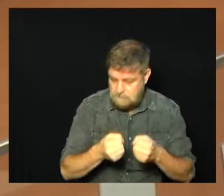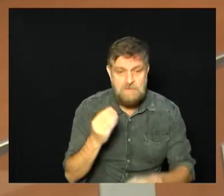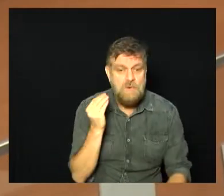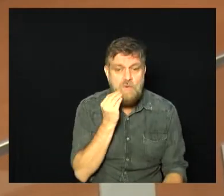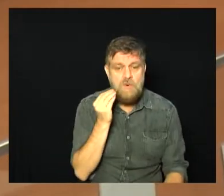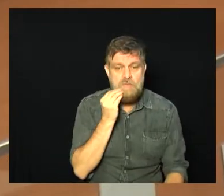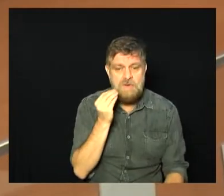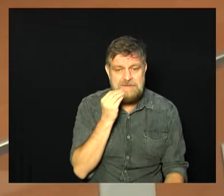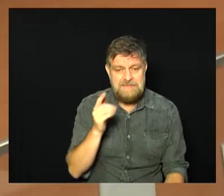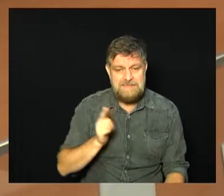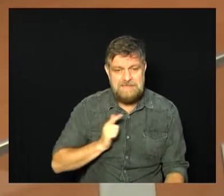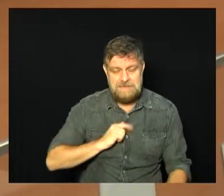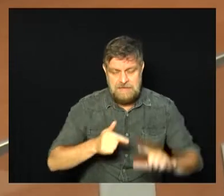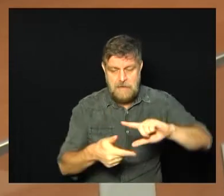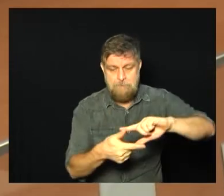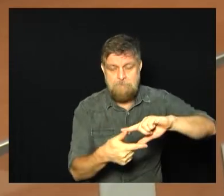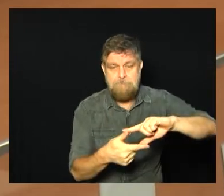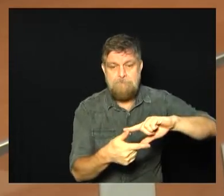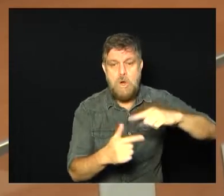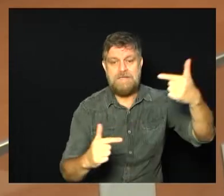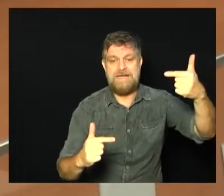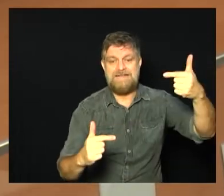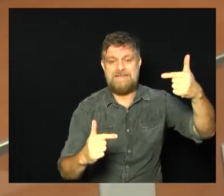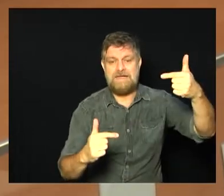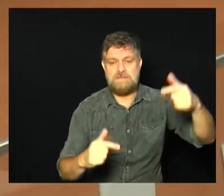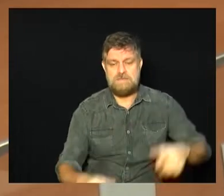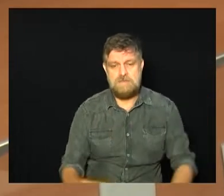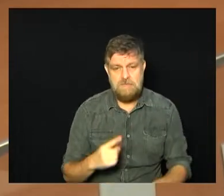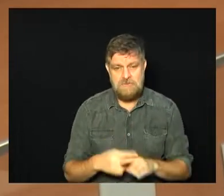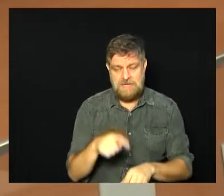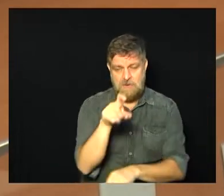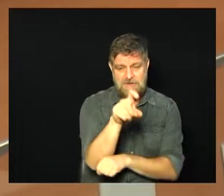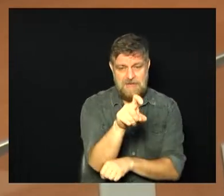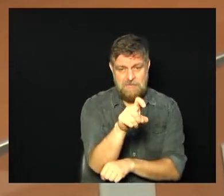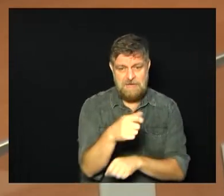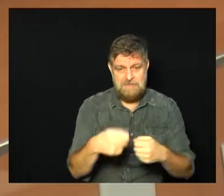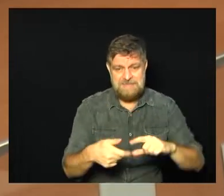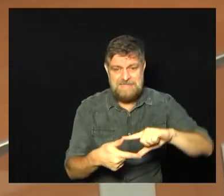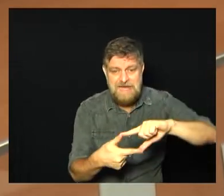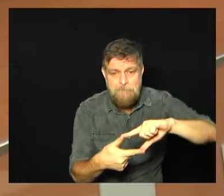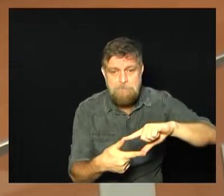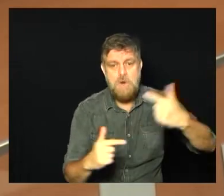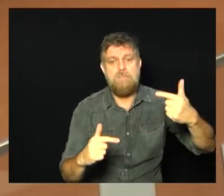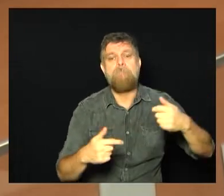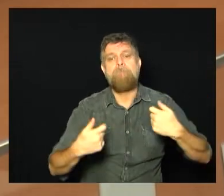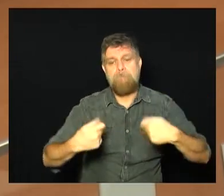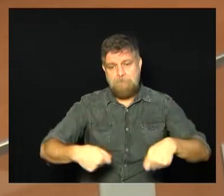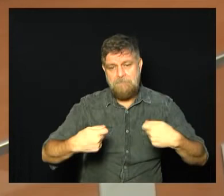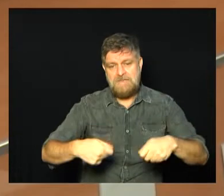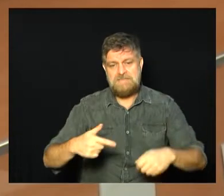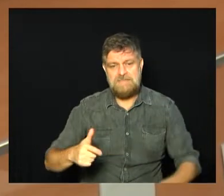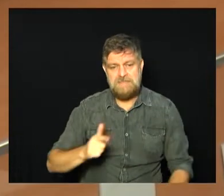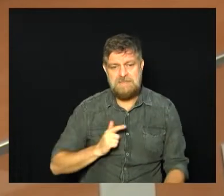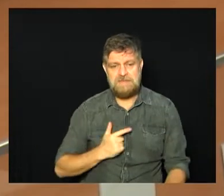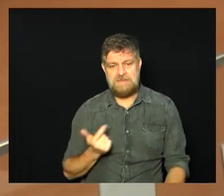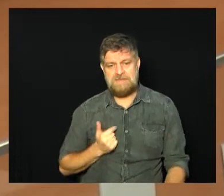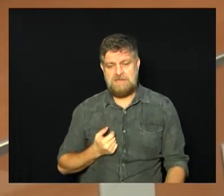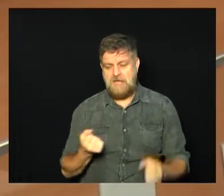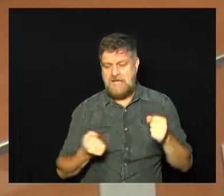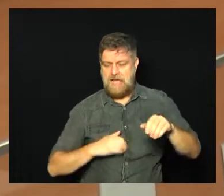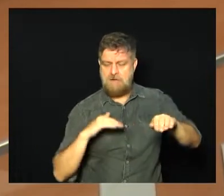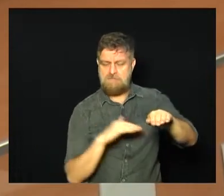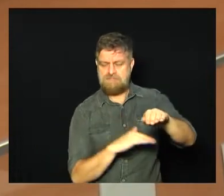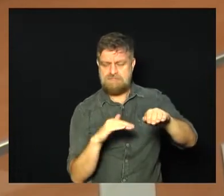da modernidade. Porque o Cambuí precisa de modernidade, desde seus